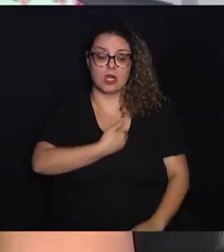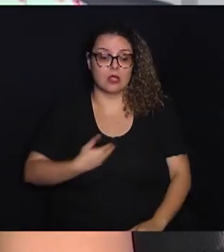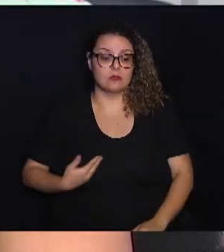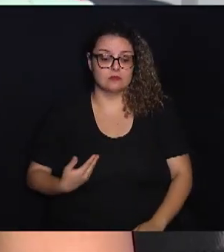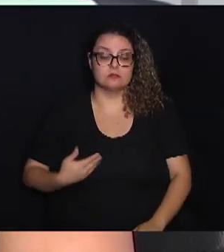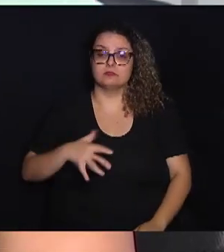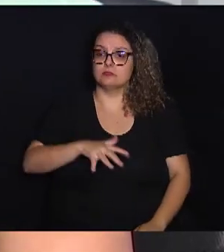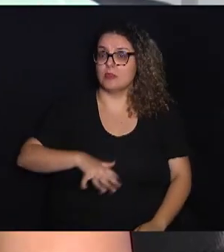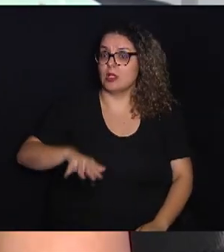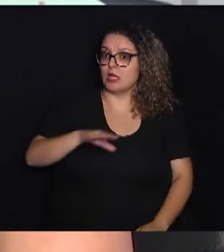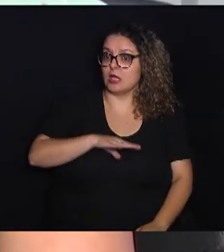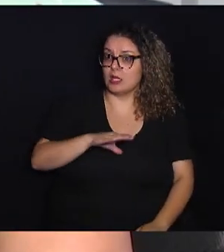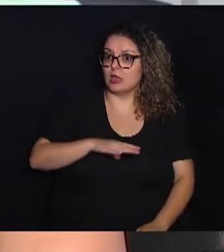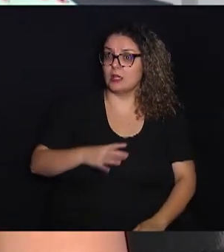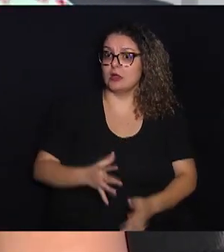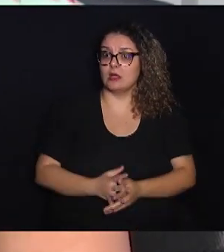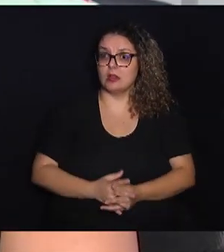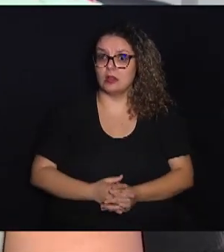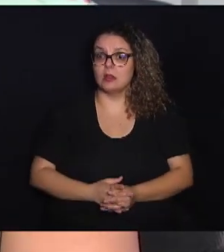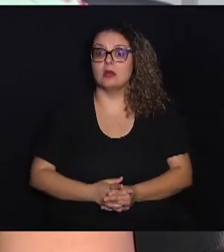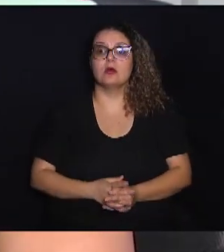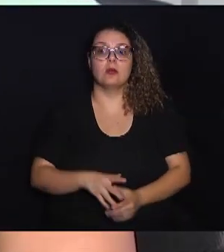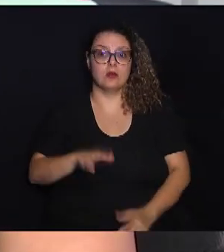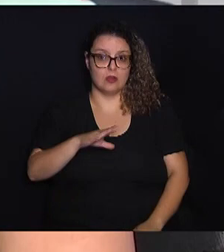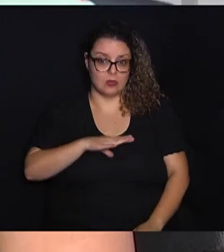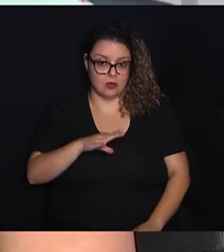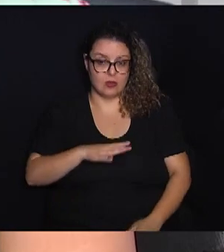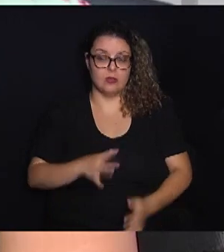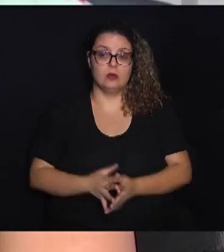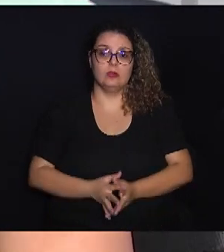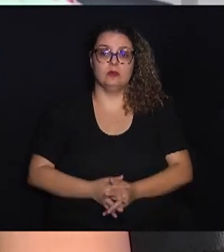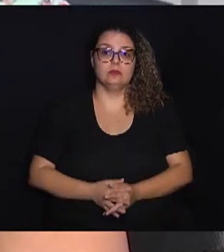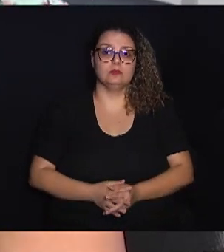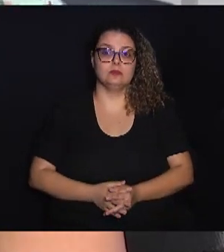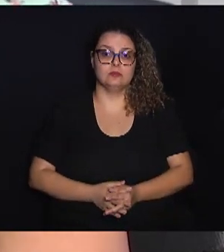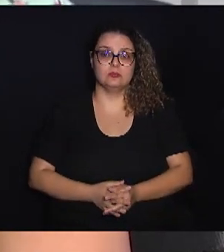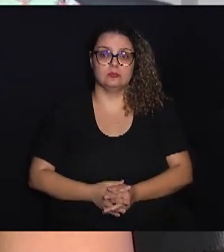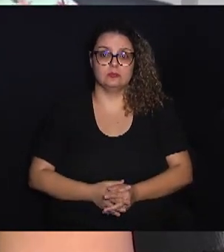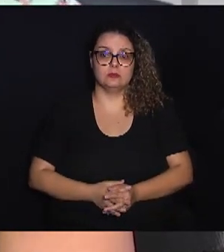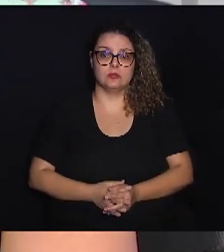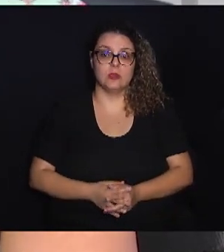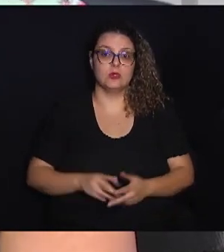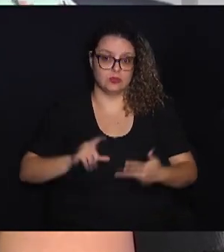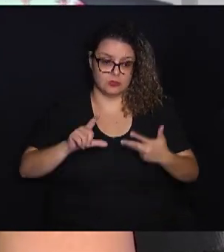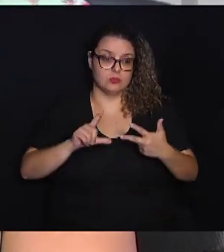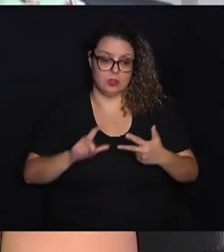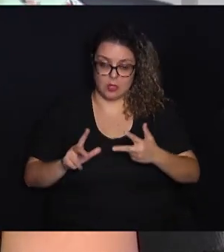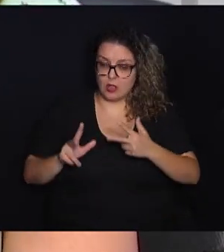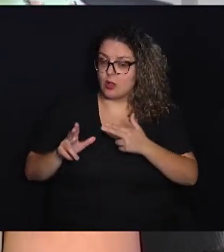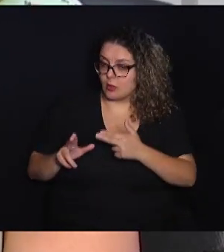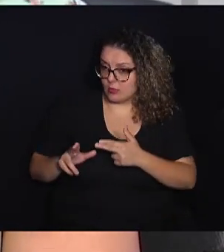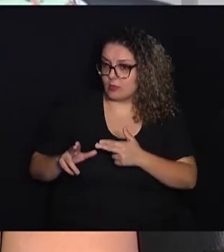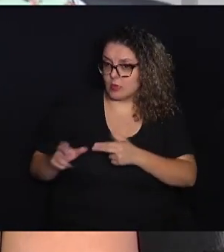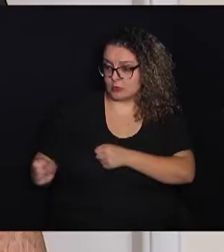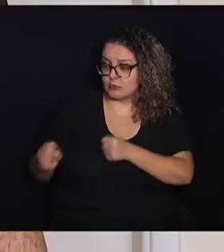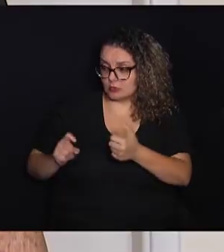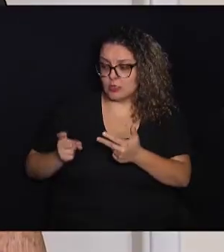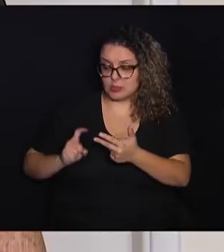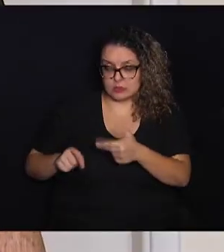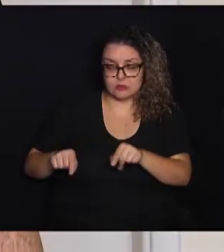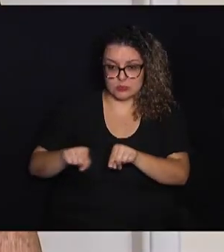aquela cidade, aquele município, tanto em termos do legislativo quanto no termo do poder